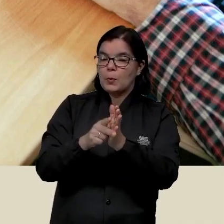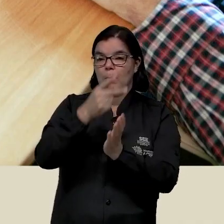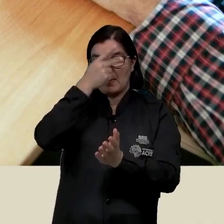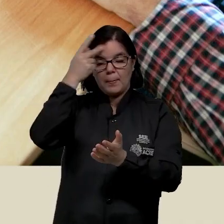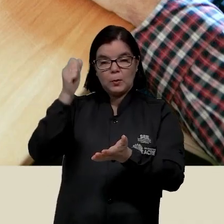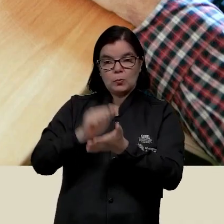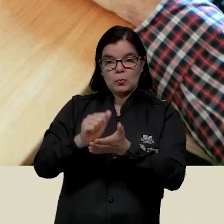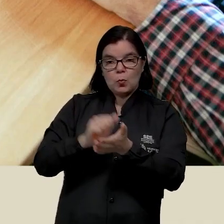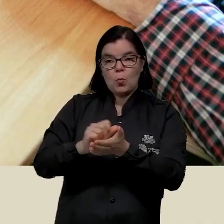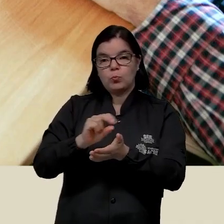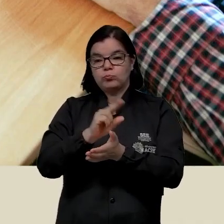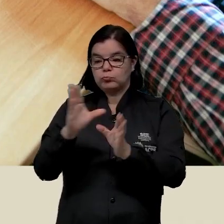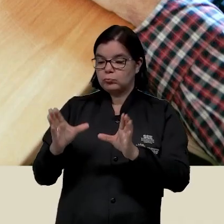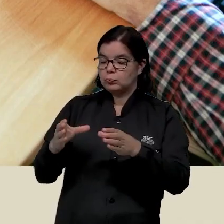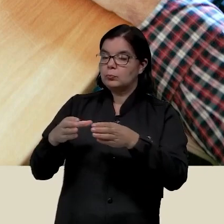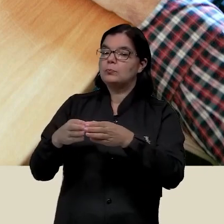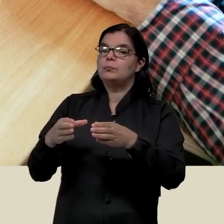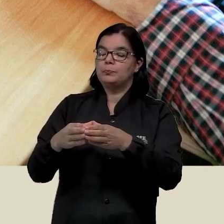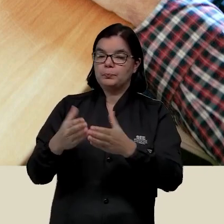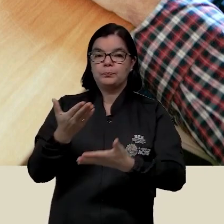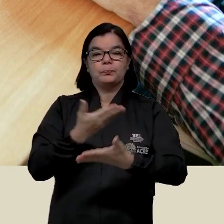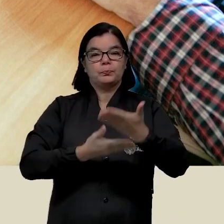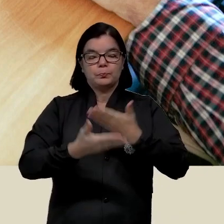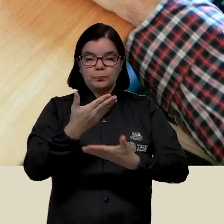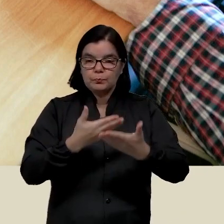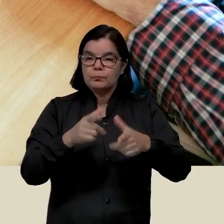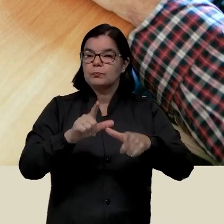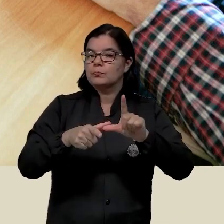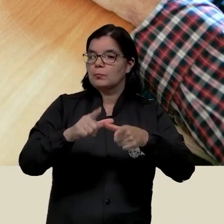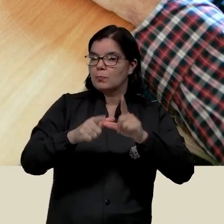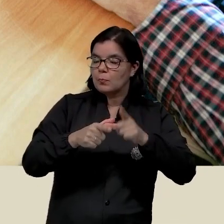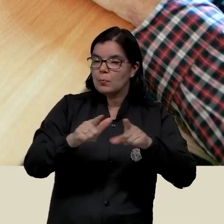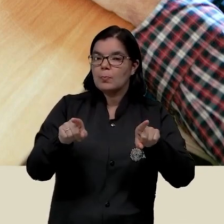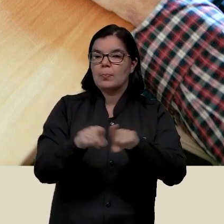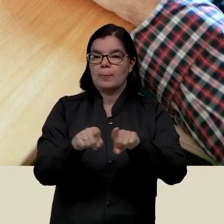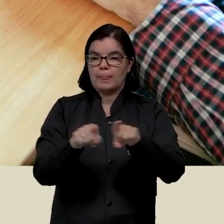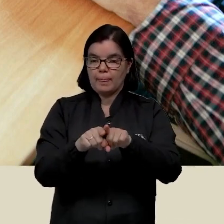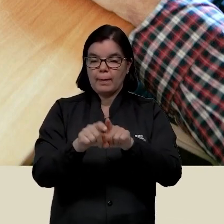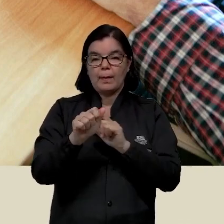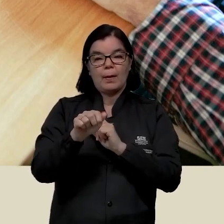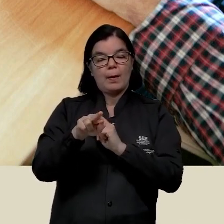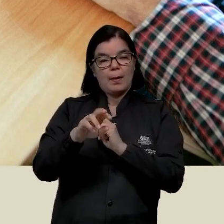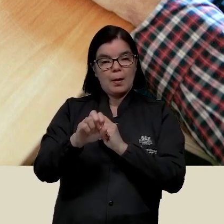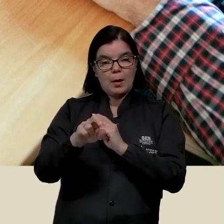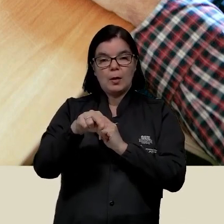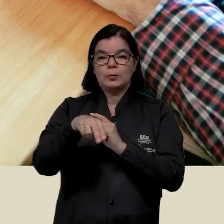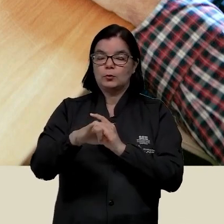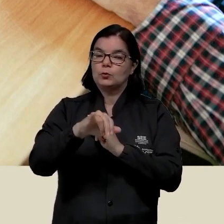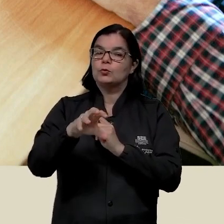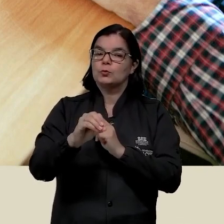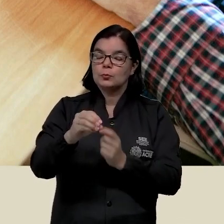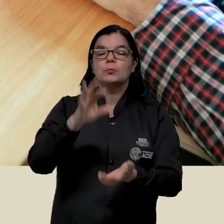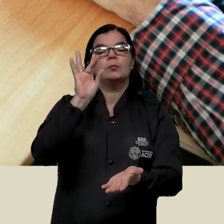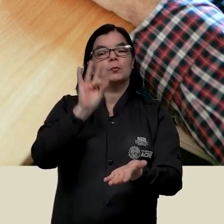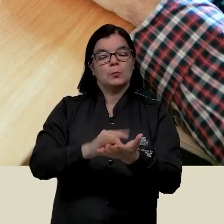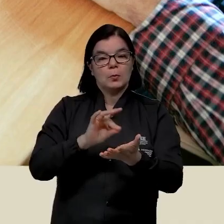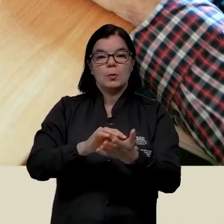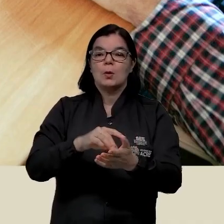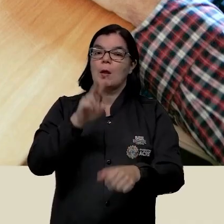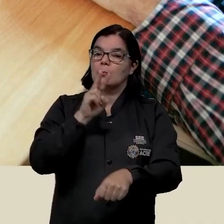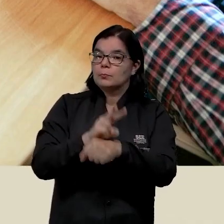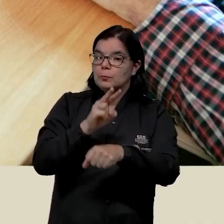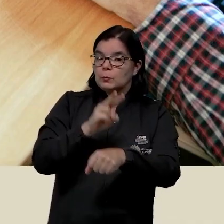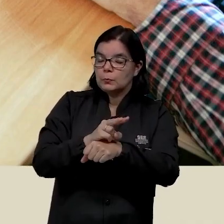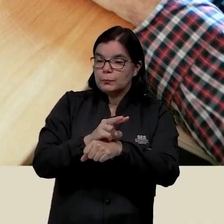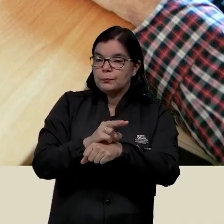por um grupo, pode envolver letra, melodia, harmonia e arranjos originais e é protegida por direitos